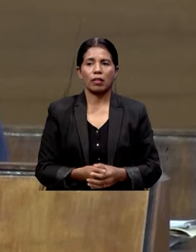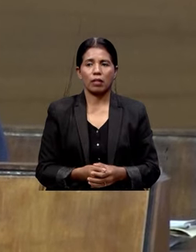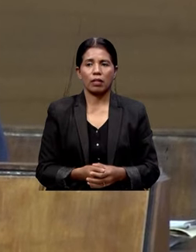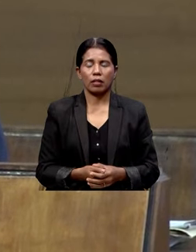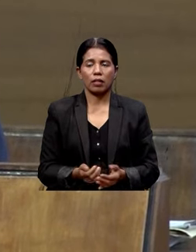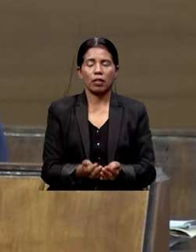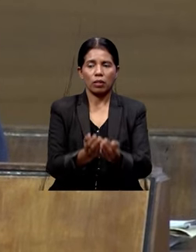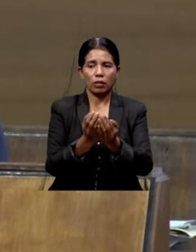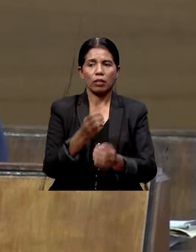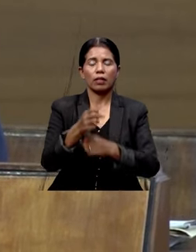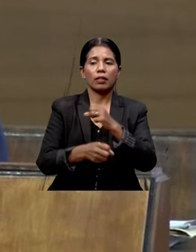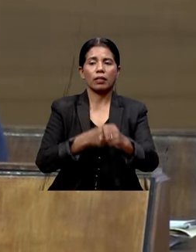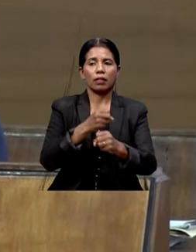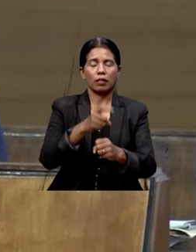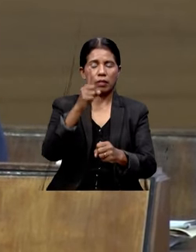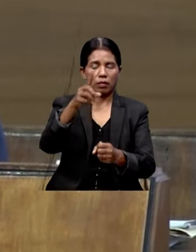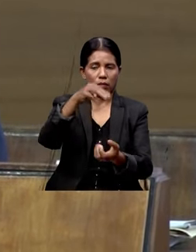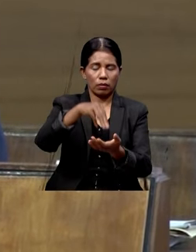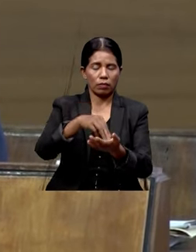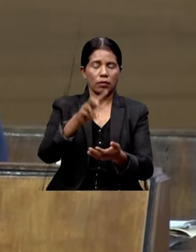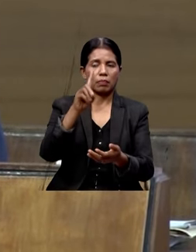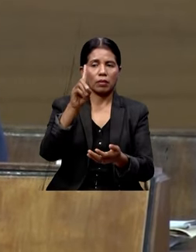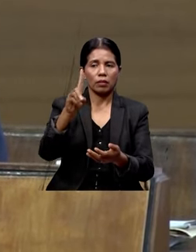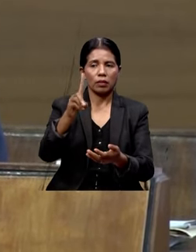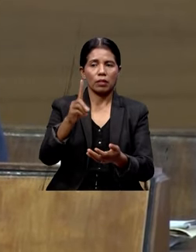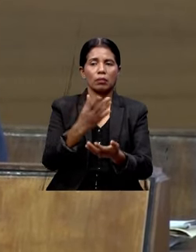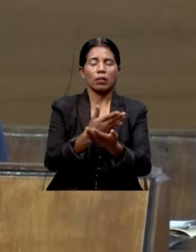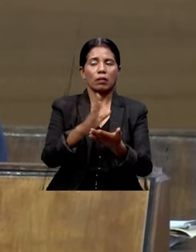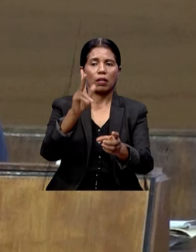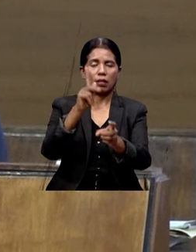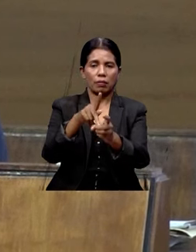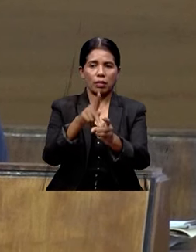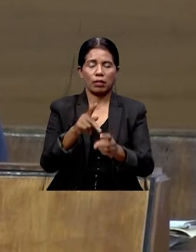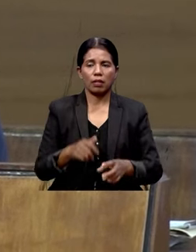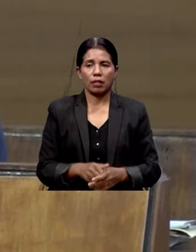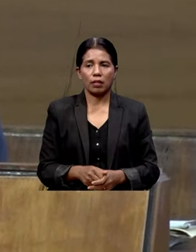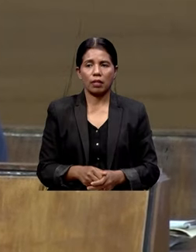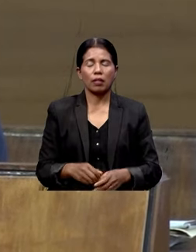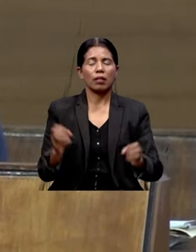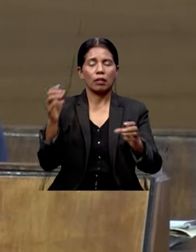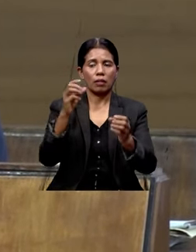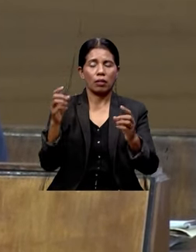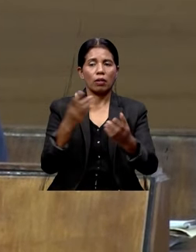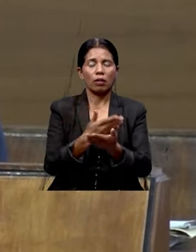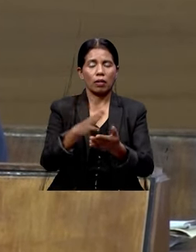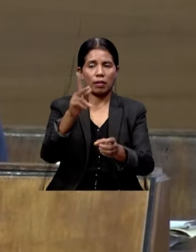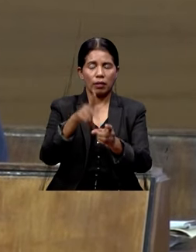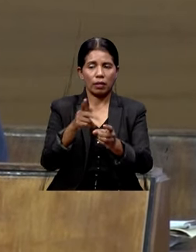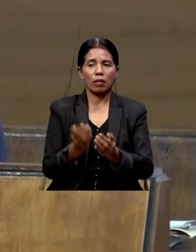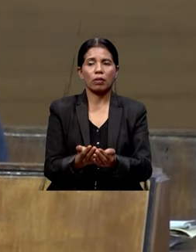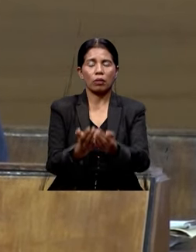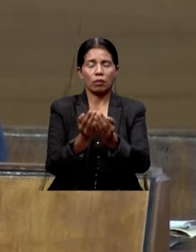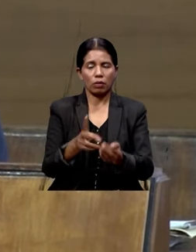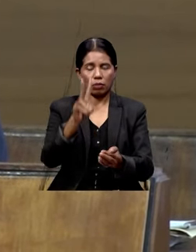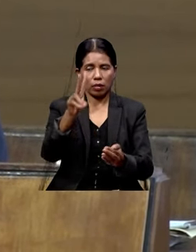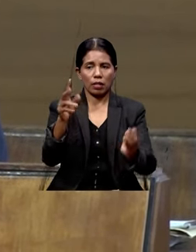Cada ro tinha ida $1 milhão para combustível, para mina. Ro rua ne